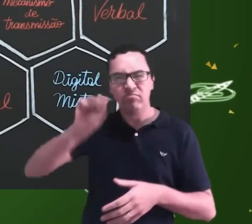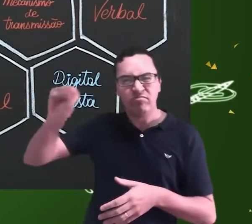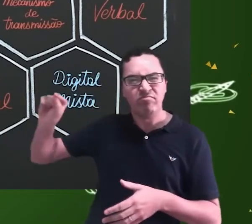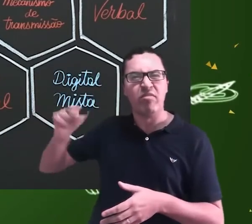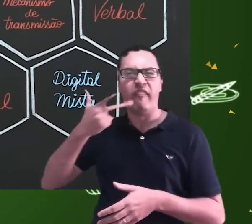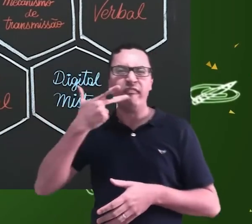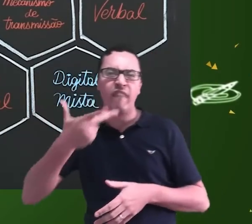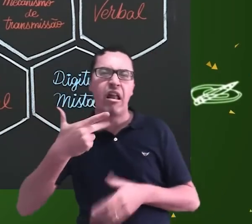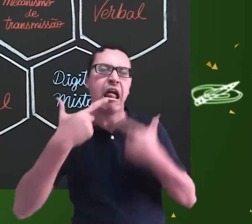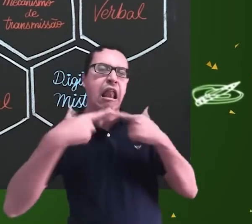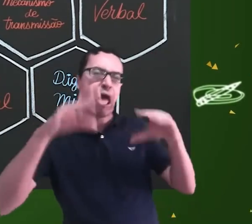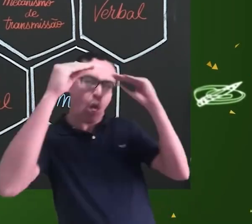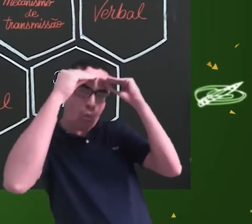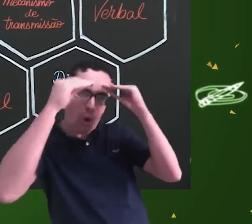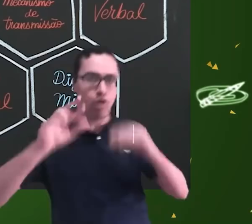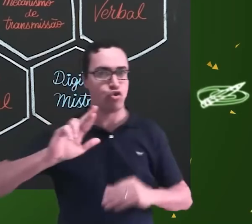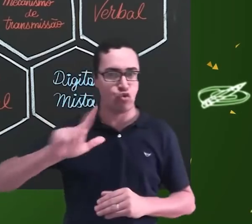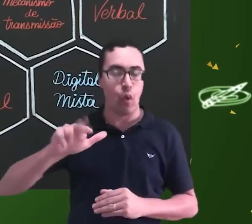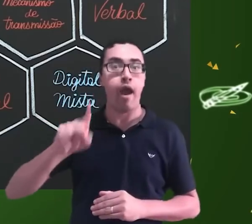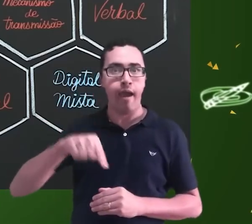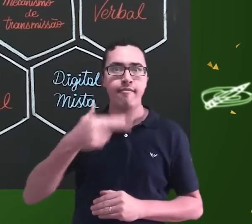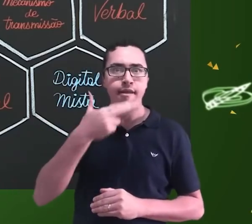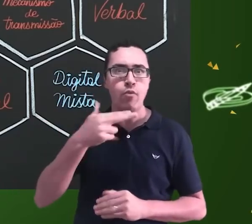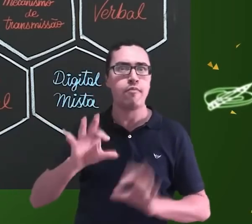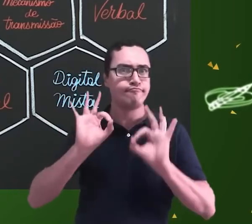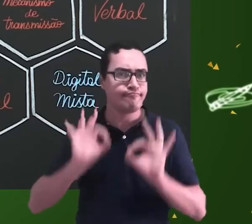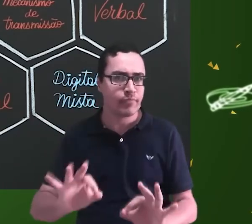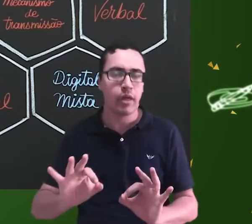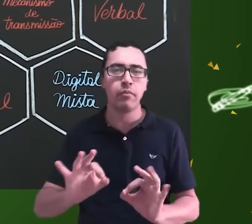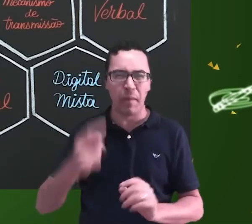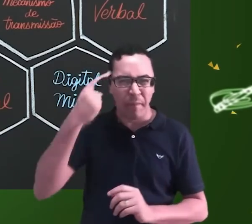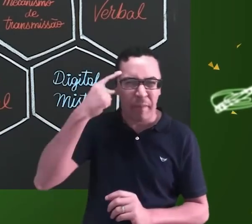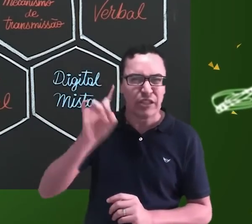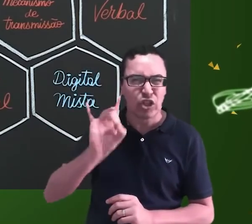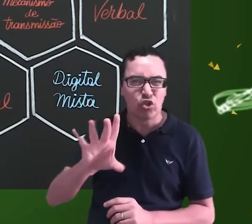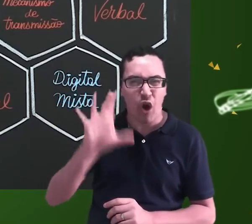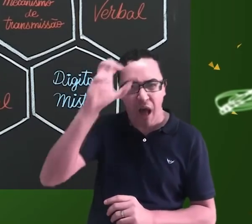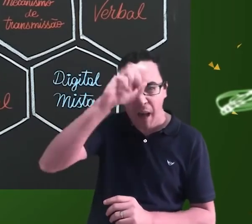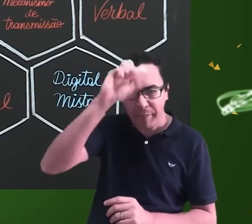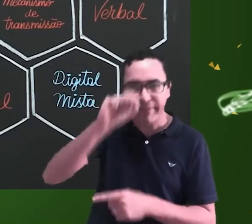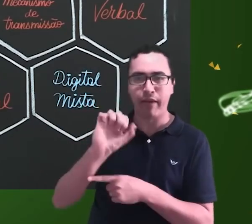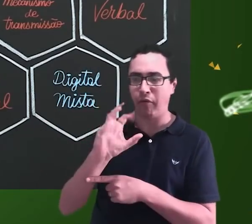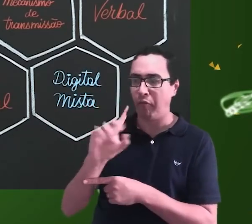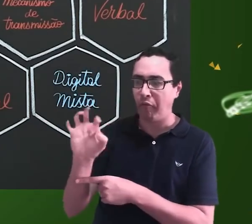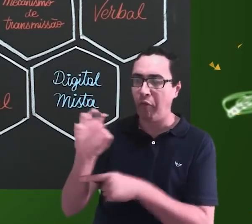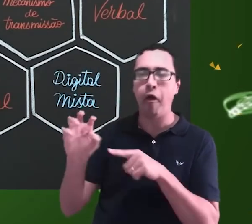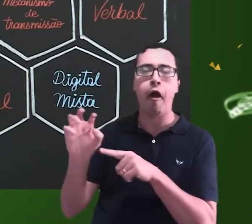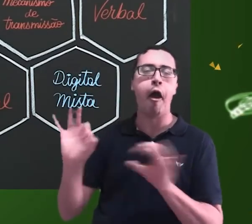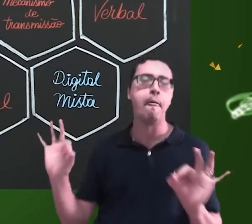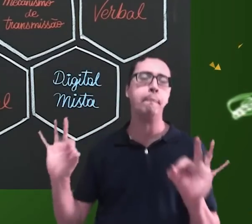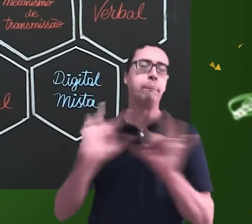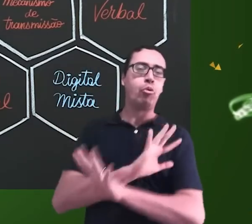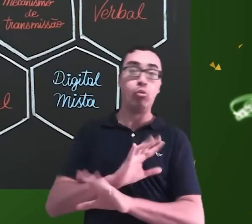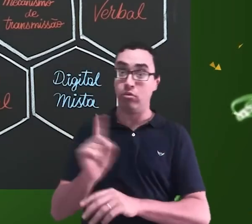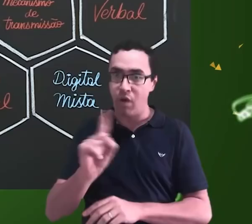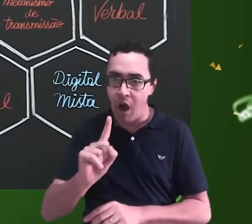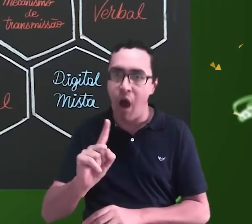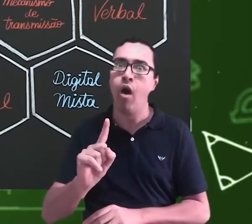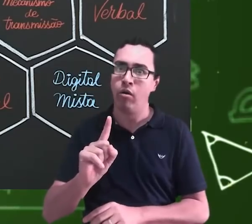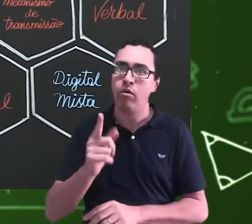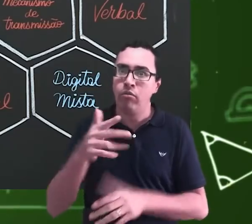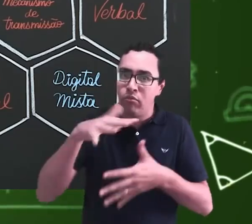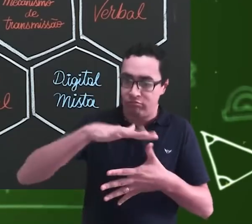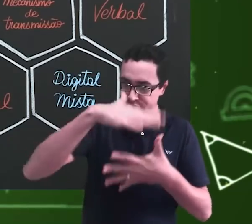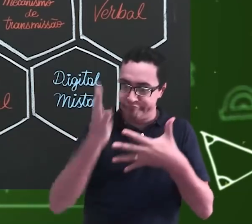sistema organizado. Não vai pensar que utilizar a Libras é só aprender algumas letrinhas e seguir em frente, não. Não, ela é uma língua, ela também tem